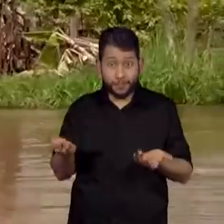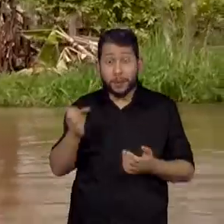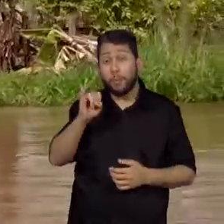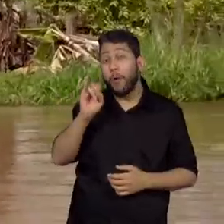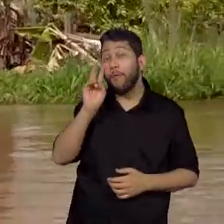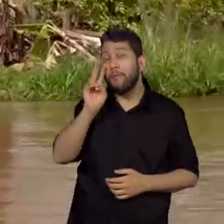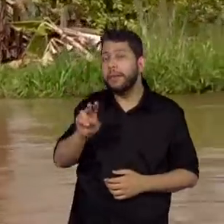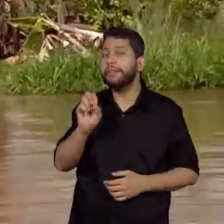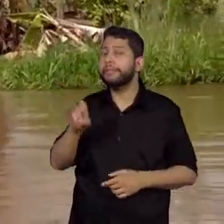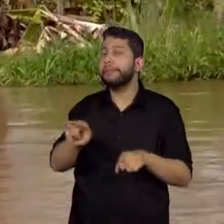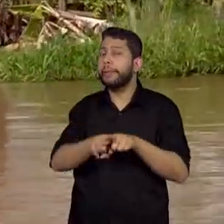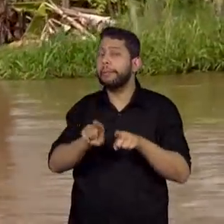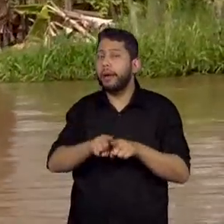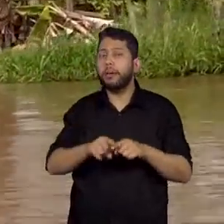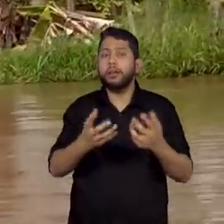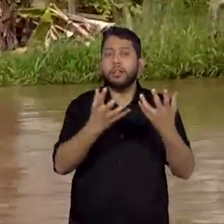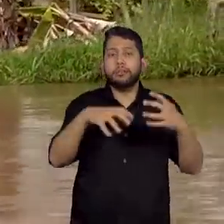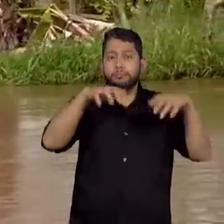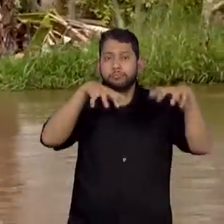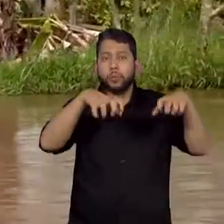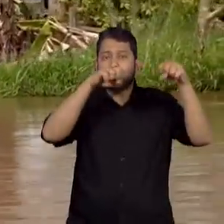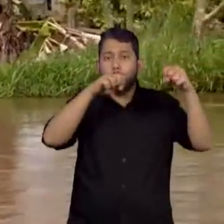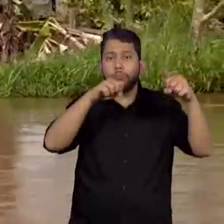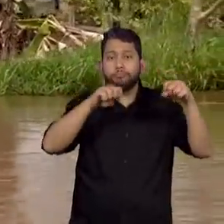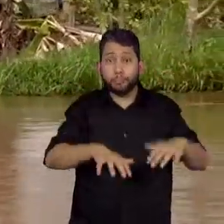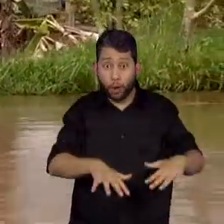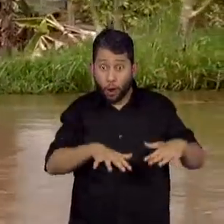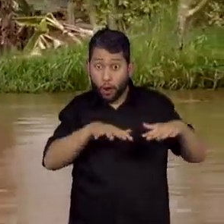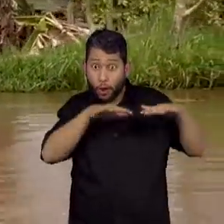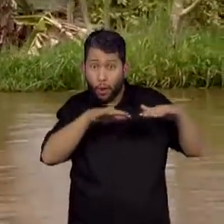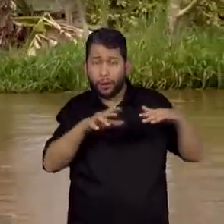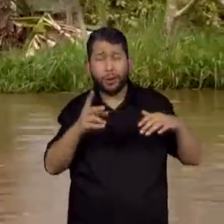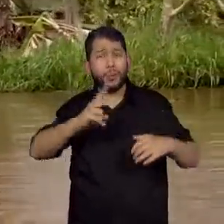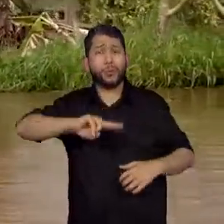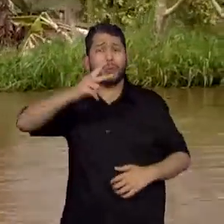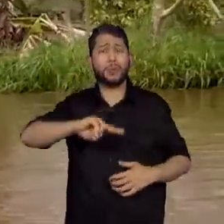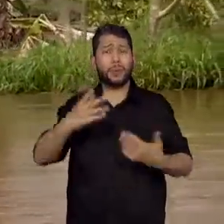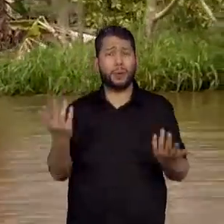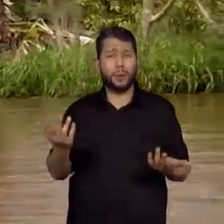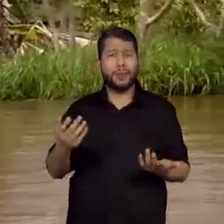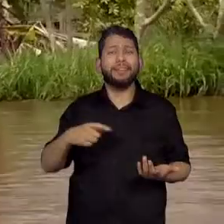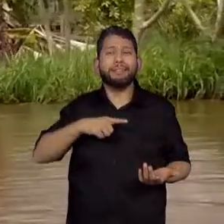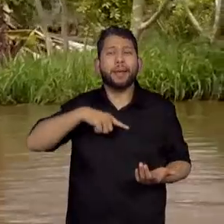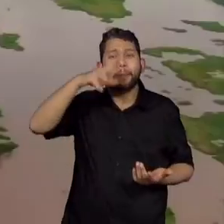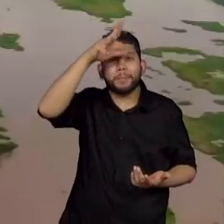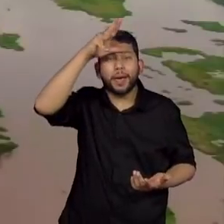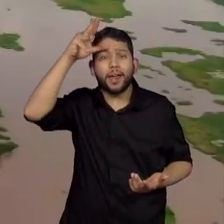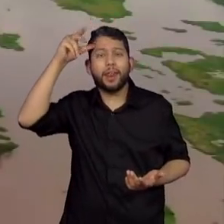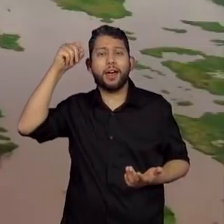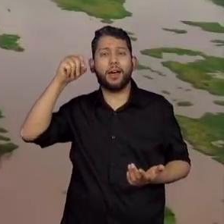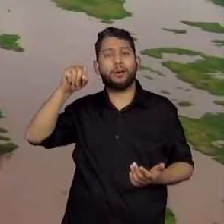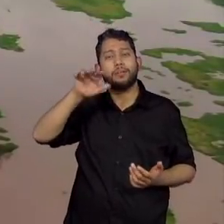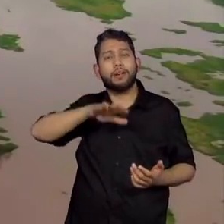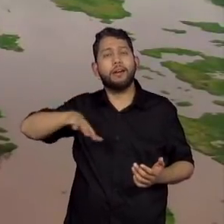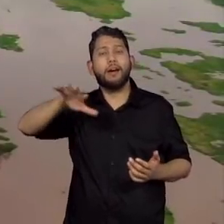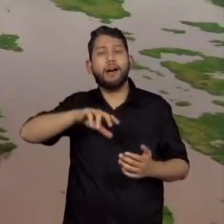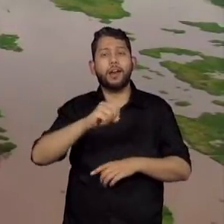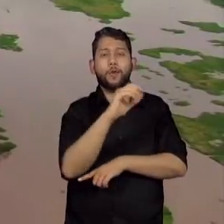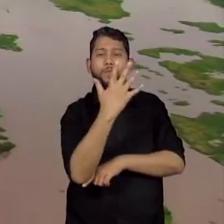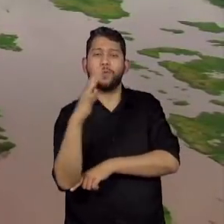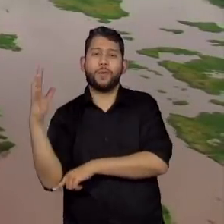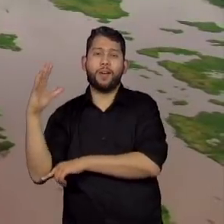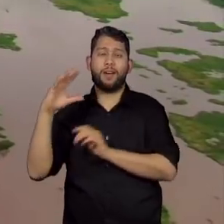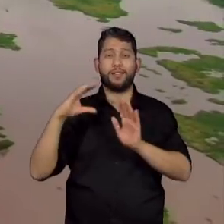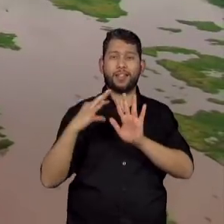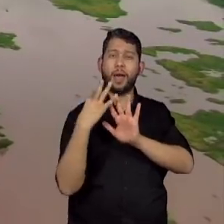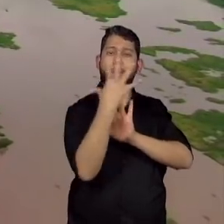para inundações. Então, recentemente, a gente teve inundações significativas em Manaus, na Amazônia, atingindo também níveis